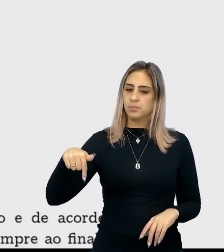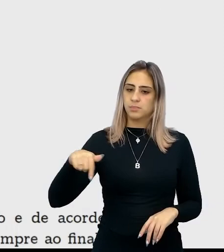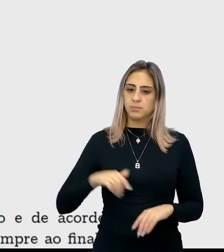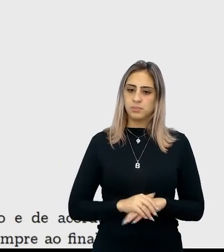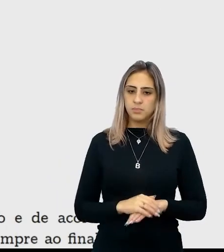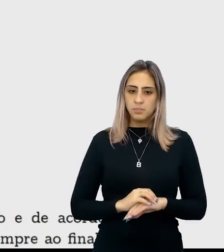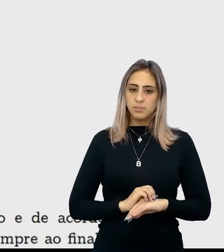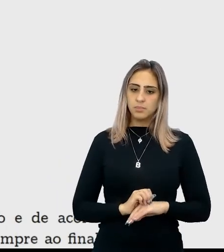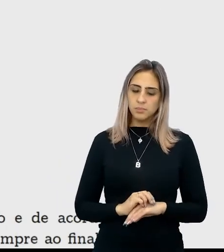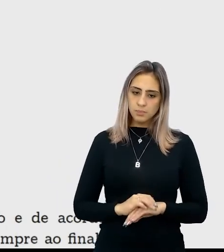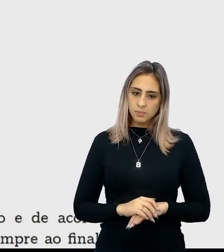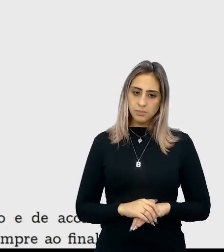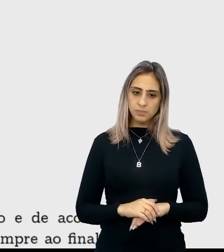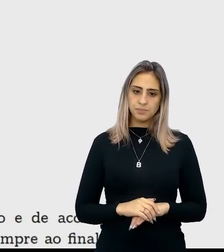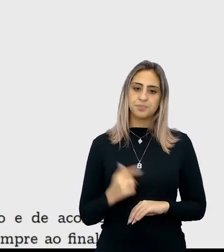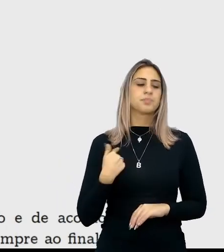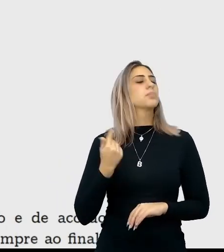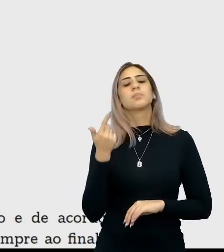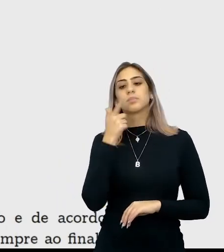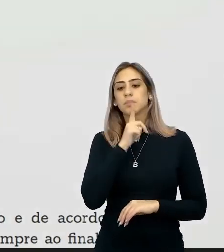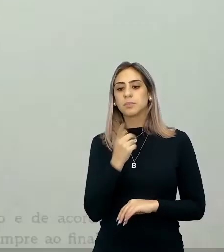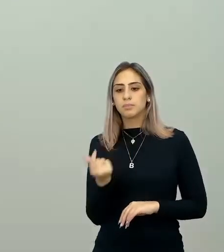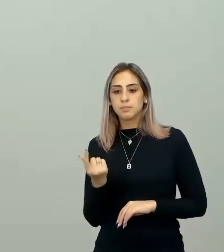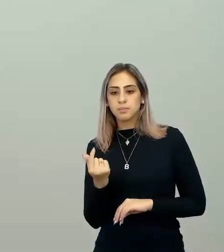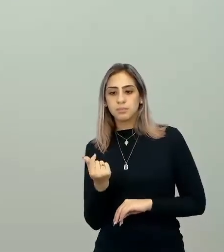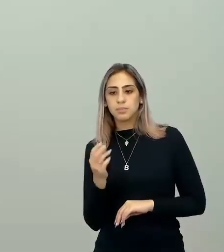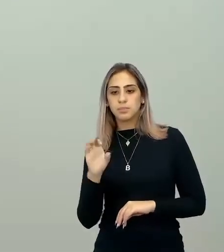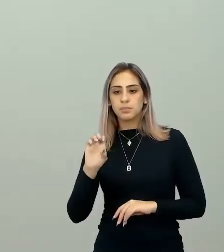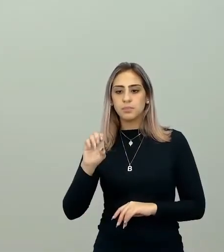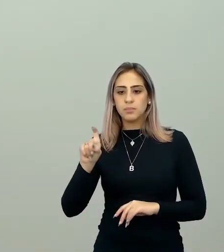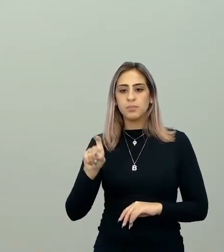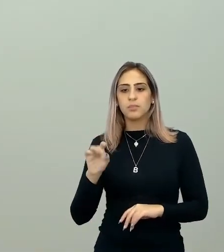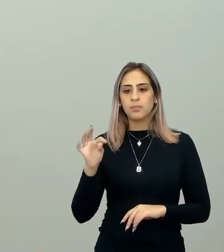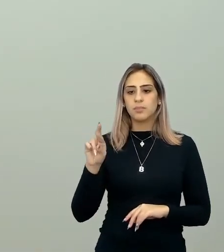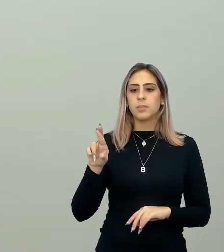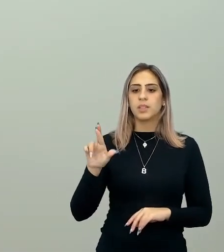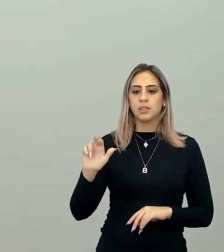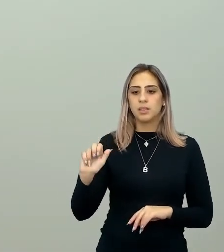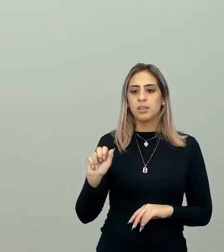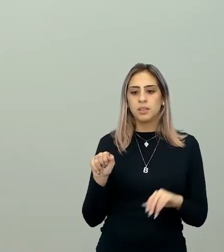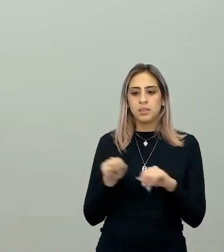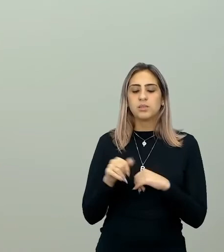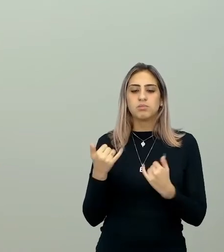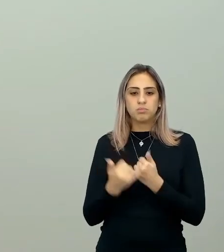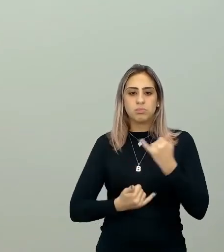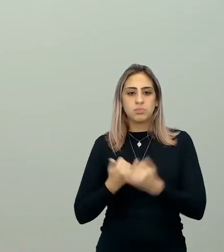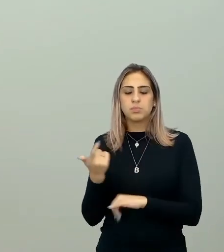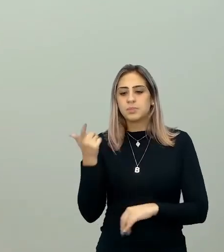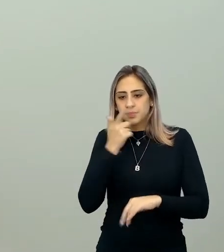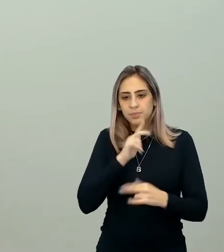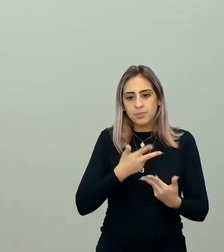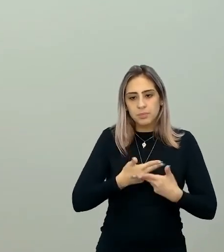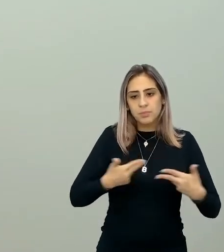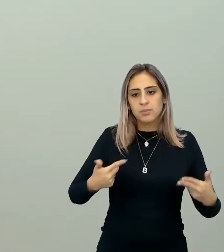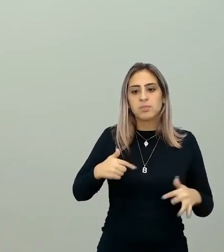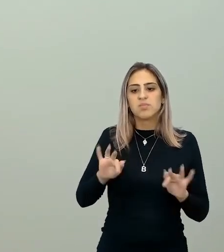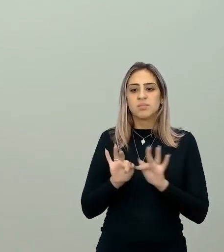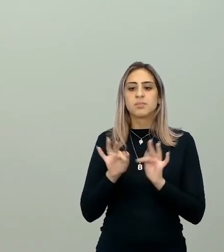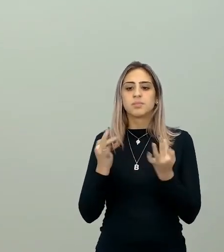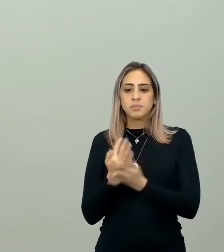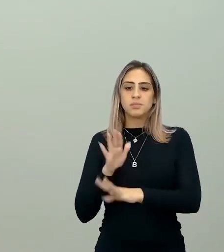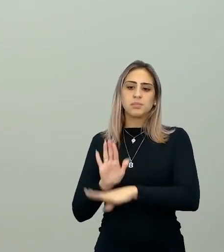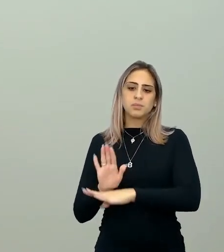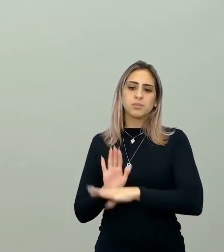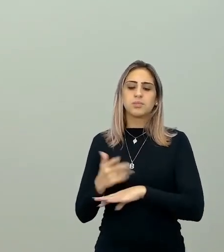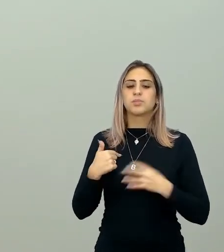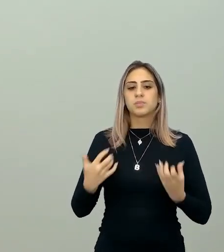64.995. E aí eu consegui um dinheiro extra, eu joguei aí, né, fiz um jogo, ganhei alguma coisa, minha família me ajudou